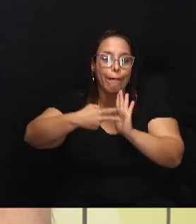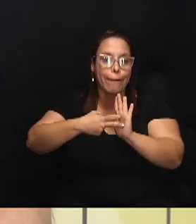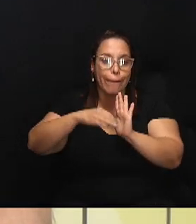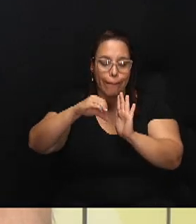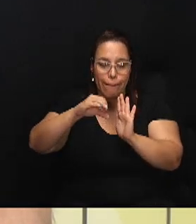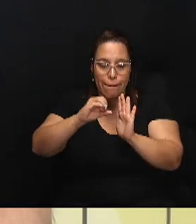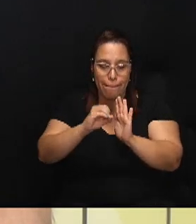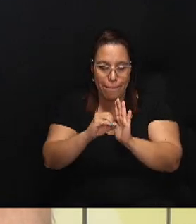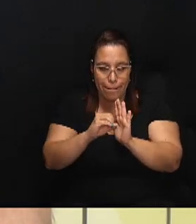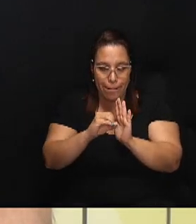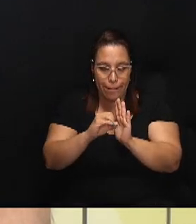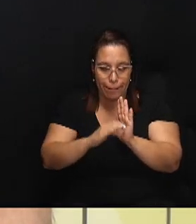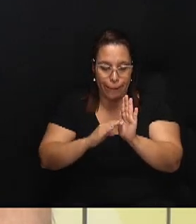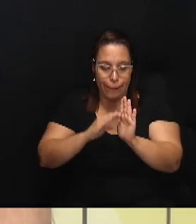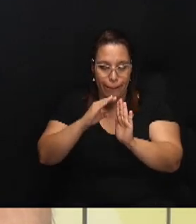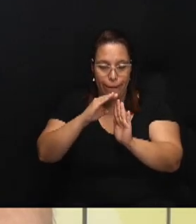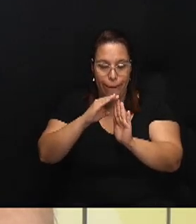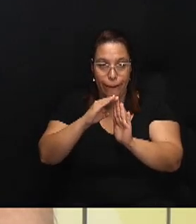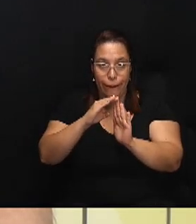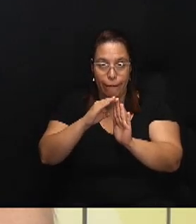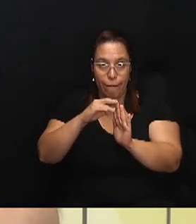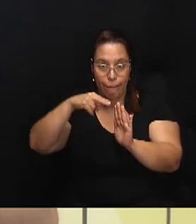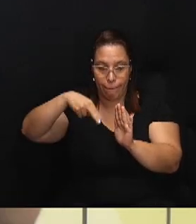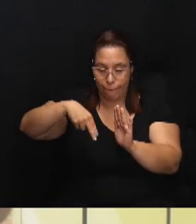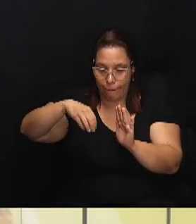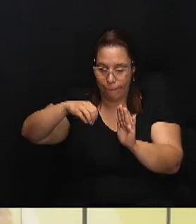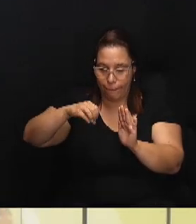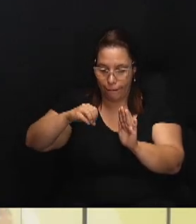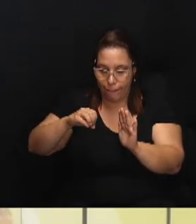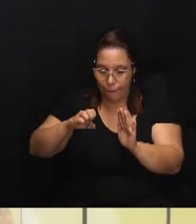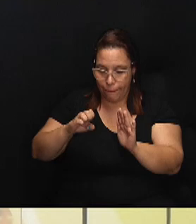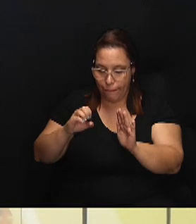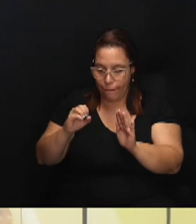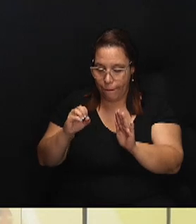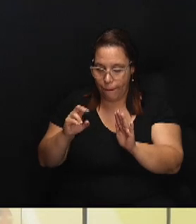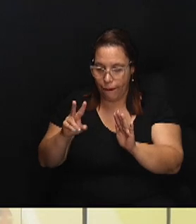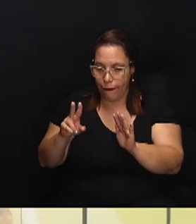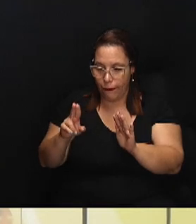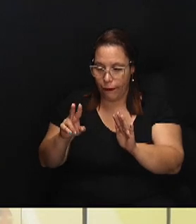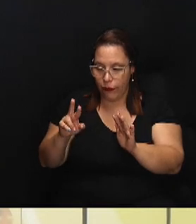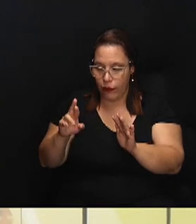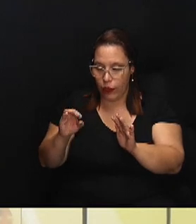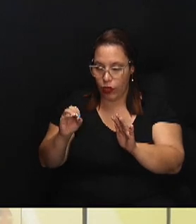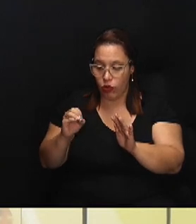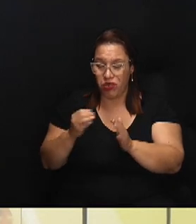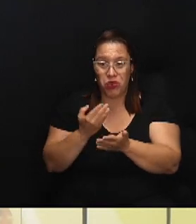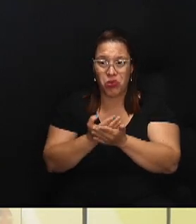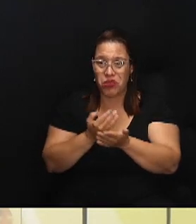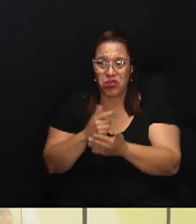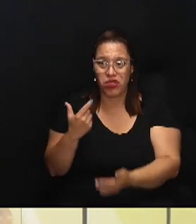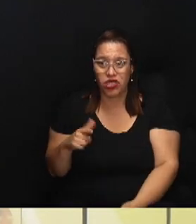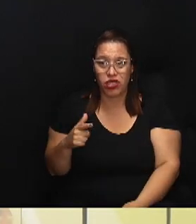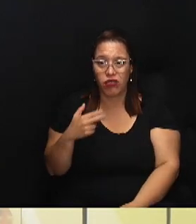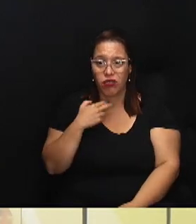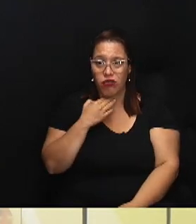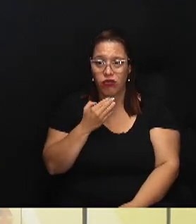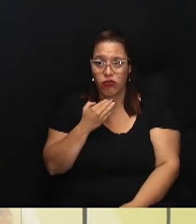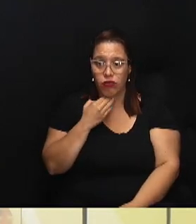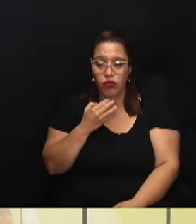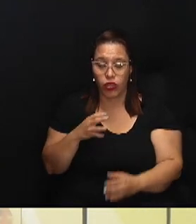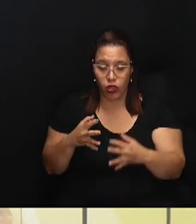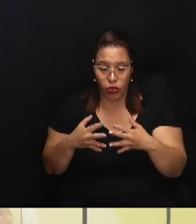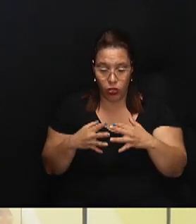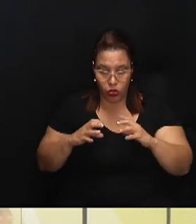com as neuroimagens funcionais, né? Porque até então você não conseguia estudar, né, ali o que acontecia no cérebro da